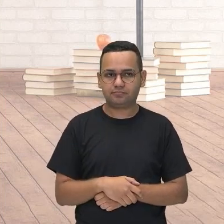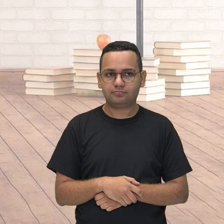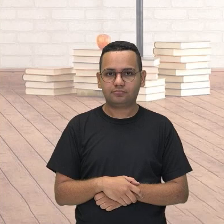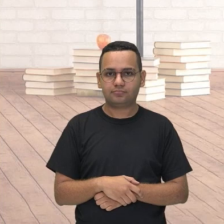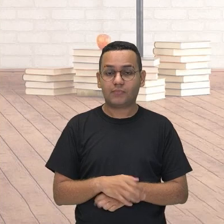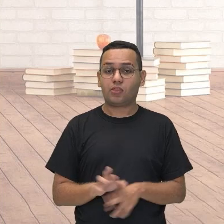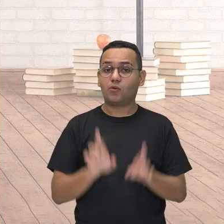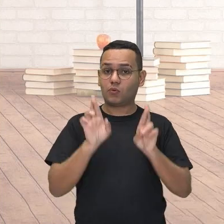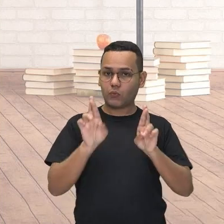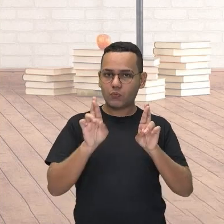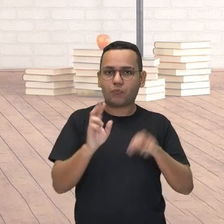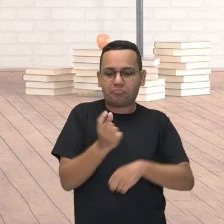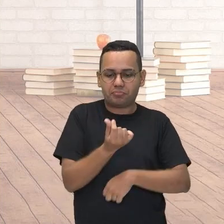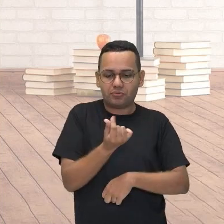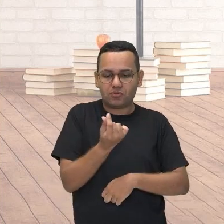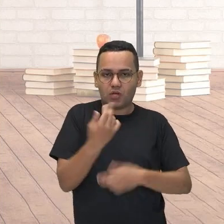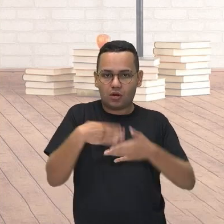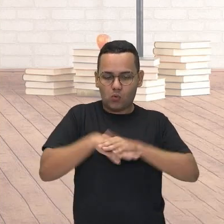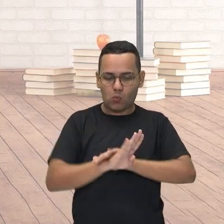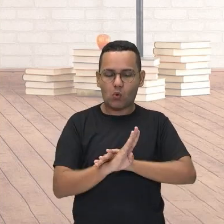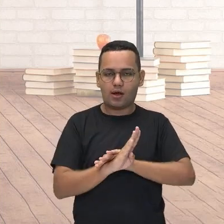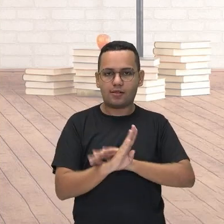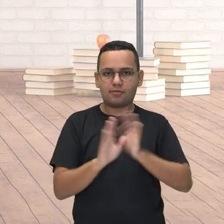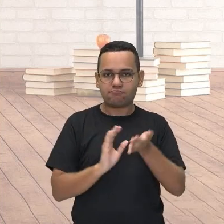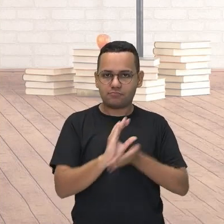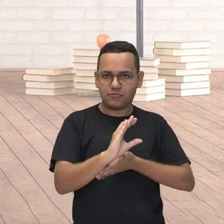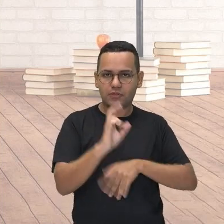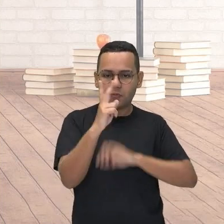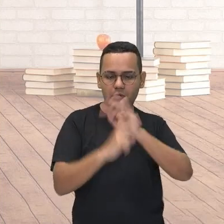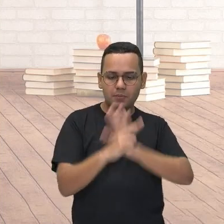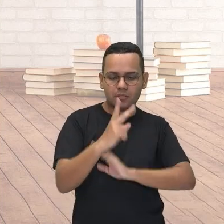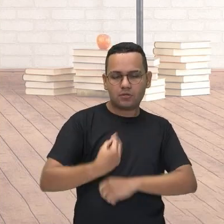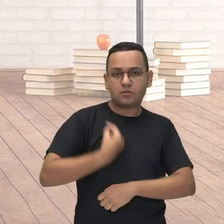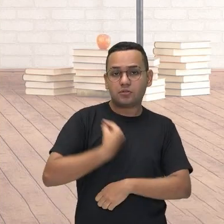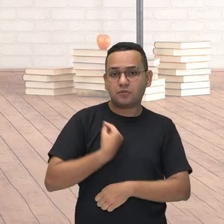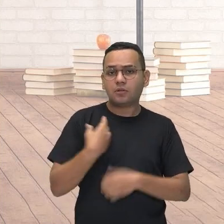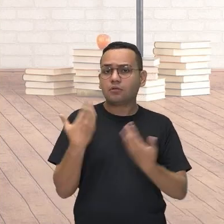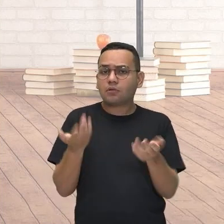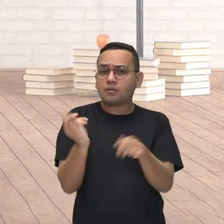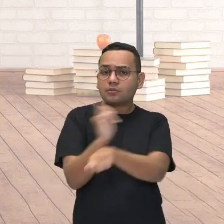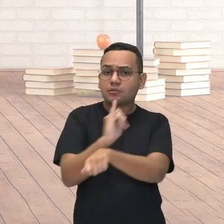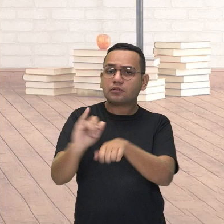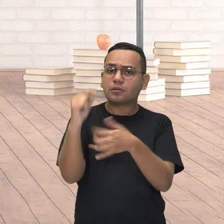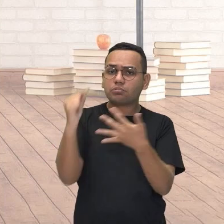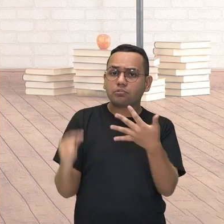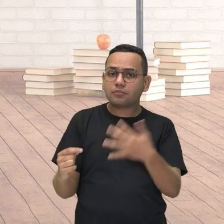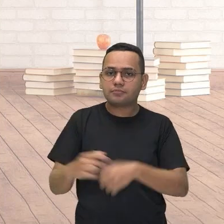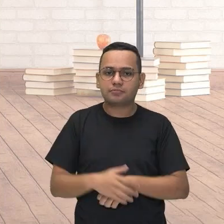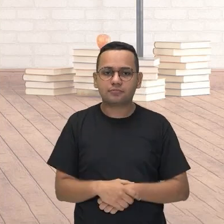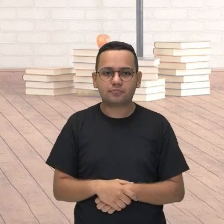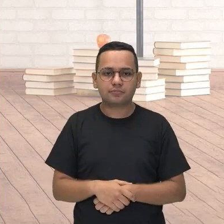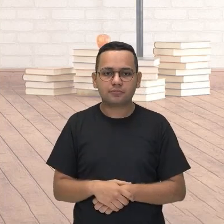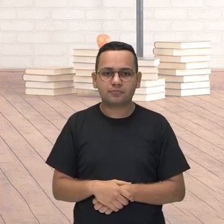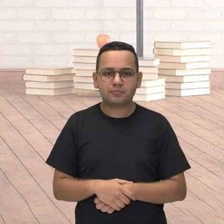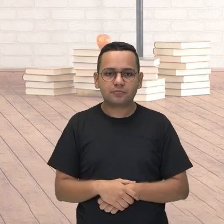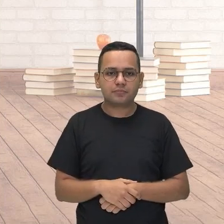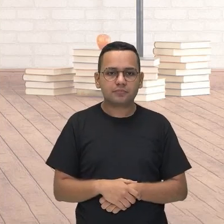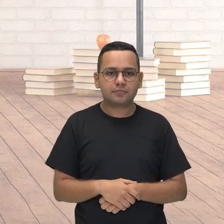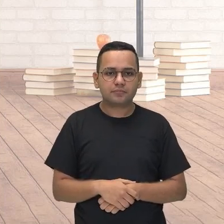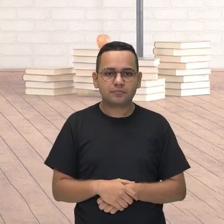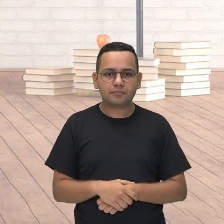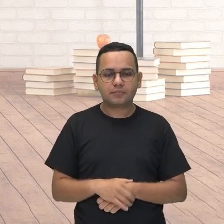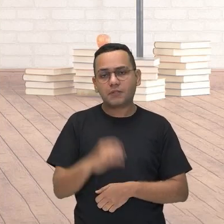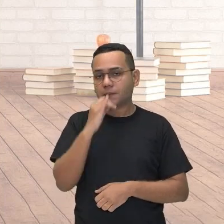reais para começar o meu projeto de vida. Quais vão ser as minhas estratégias? De repente, eu vou deixar de comprar aquele bolo na